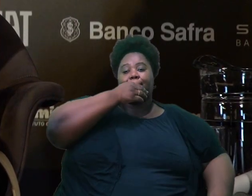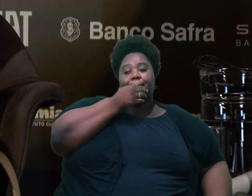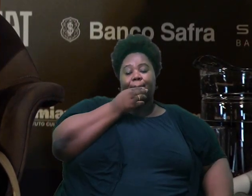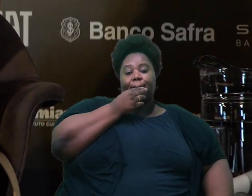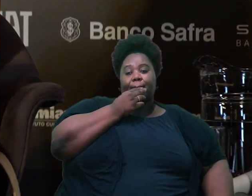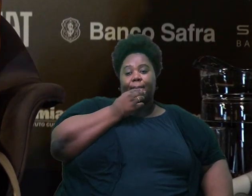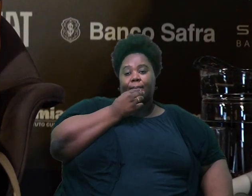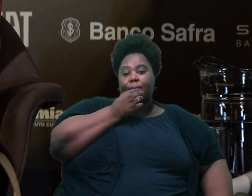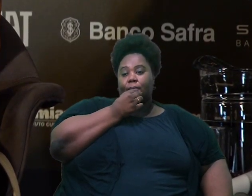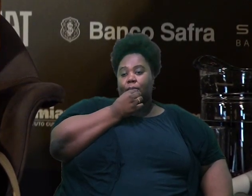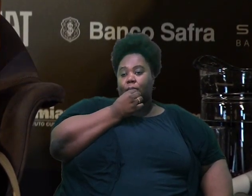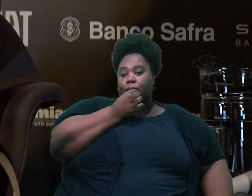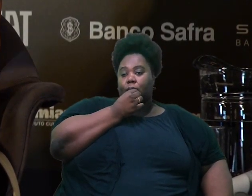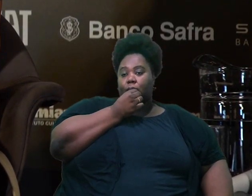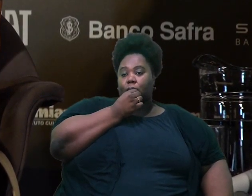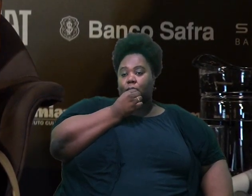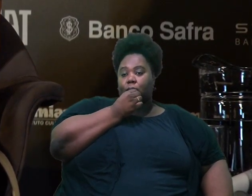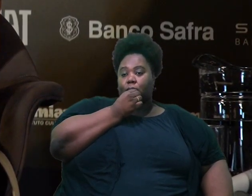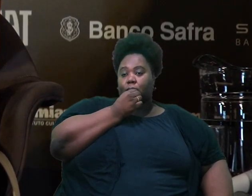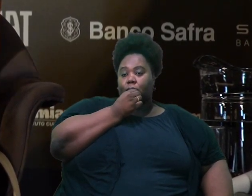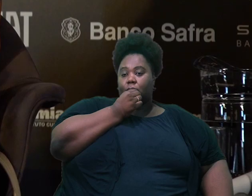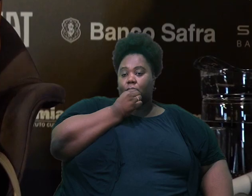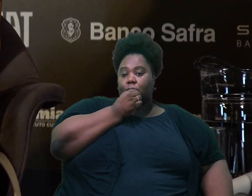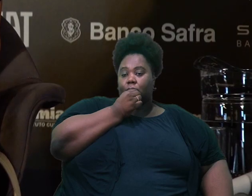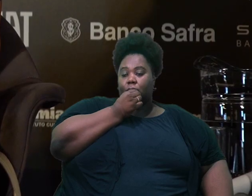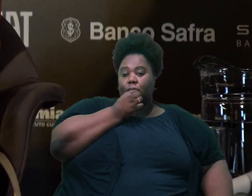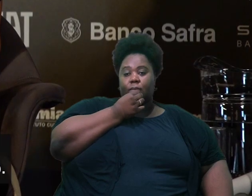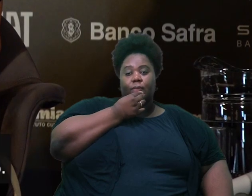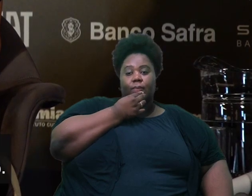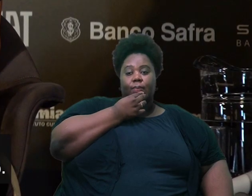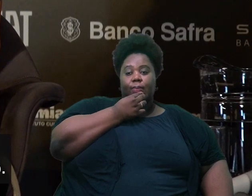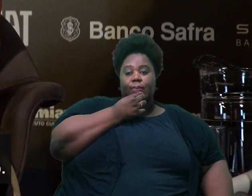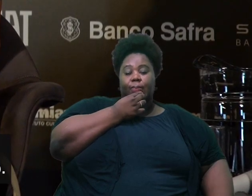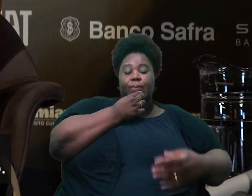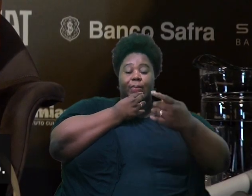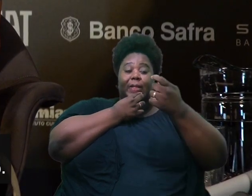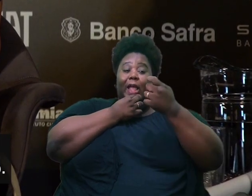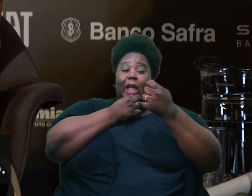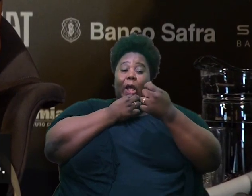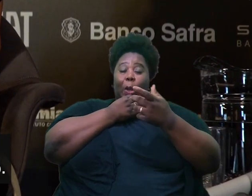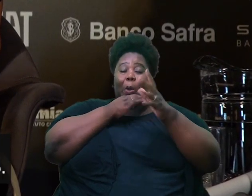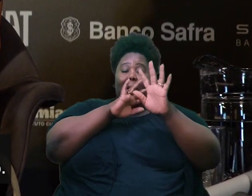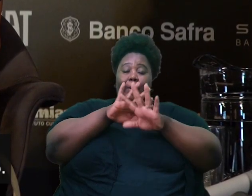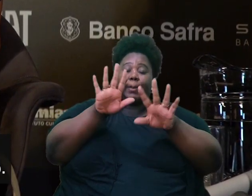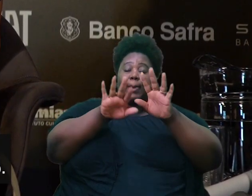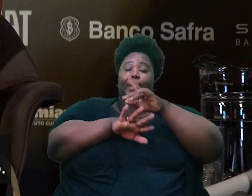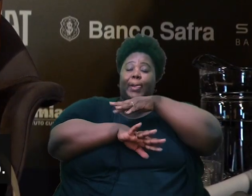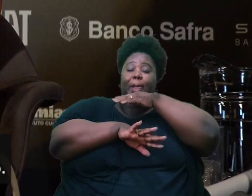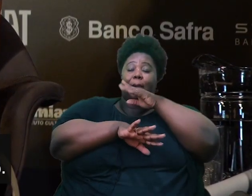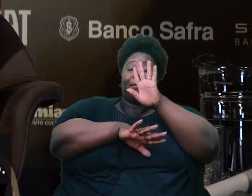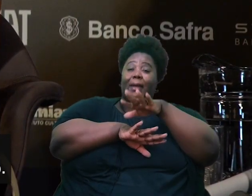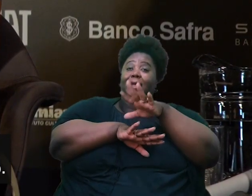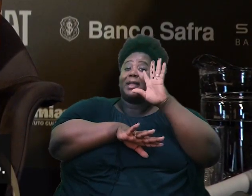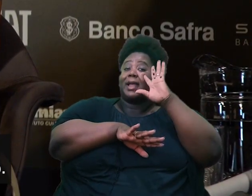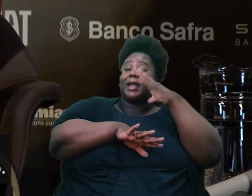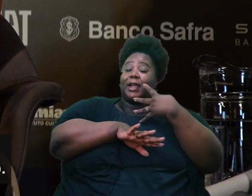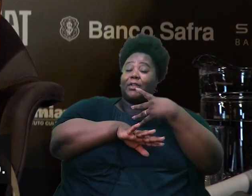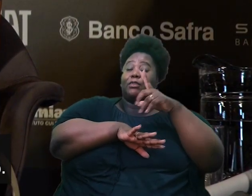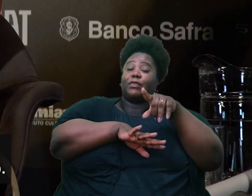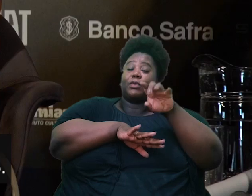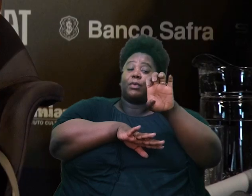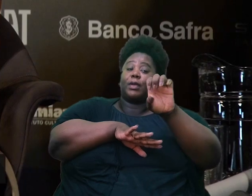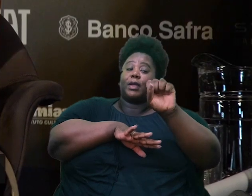Então, assim, uma imagem quase de monstruosidade, mas que é fruto do